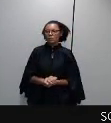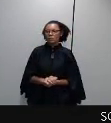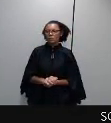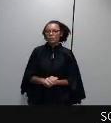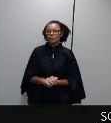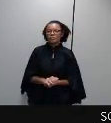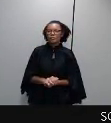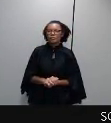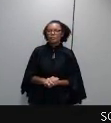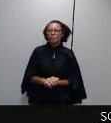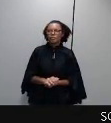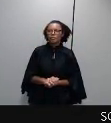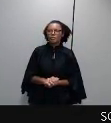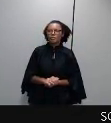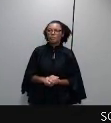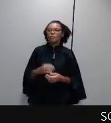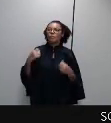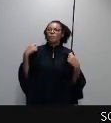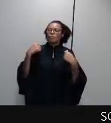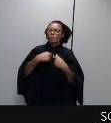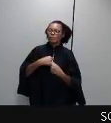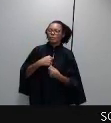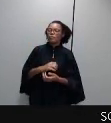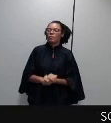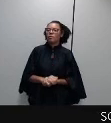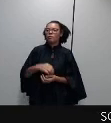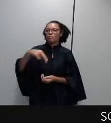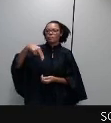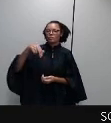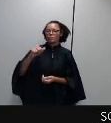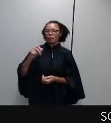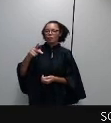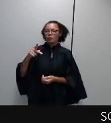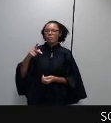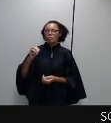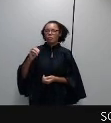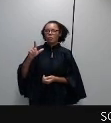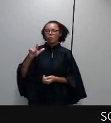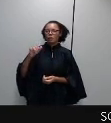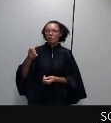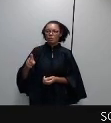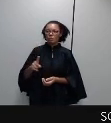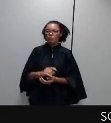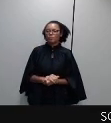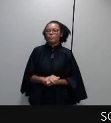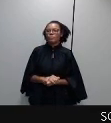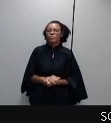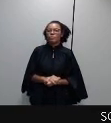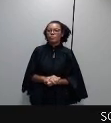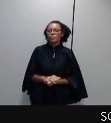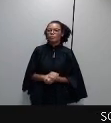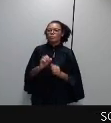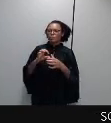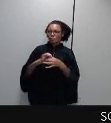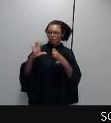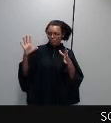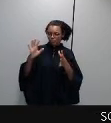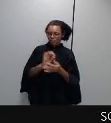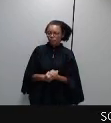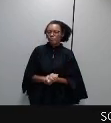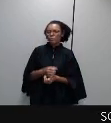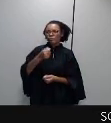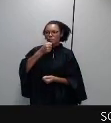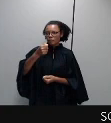o ministro Napoleão É vamos só ver se a gente libera o seu Ok Google liberado um microfone à